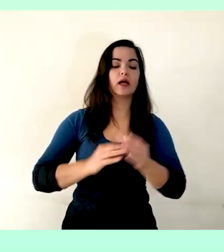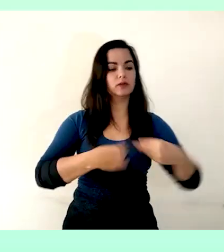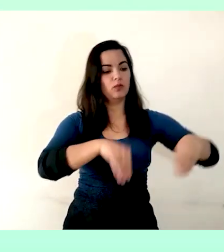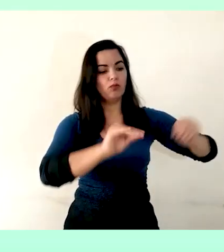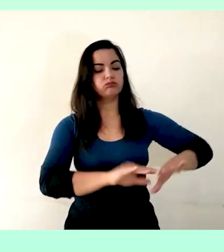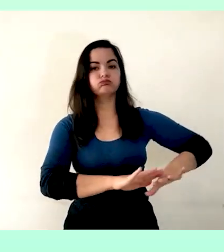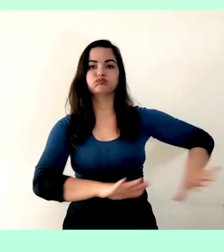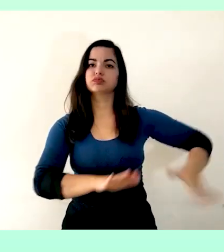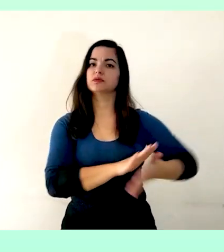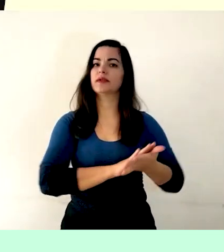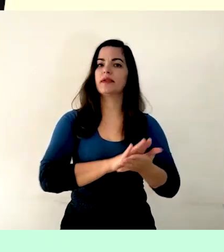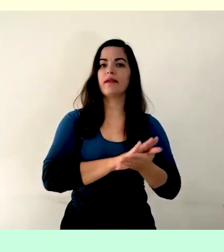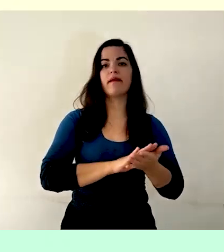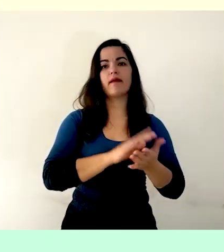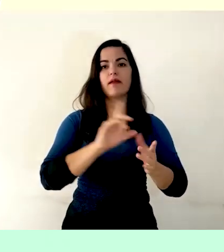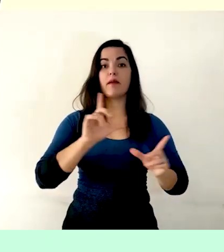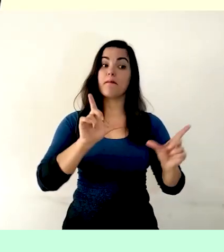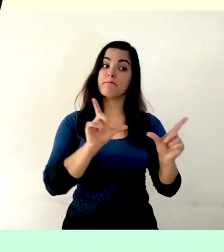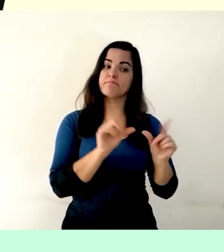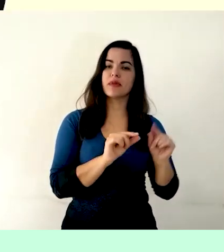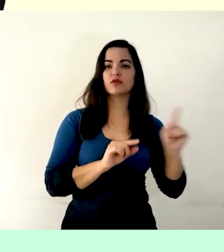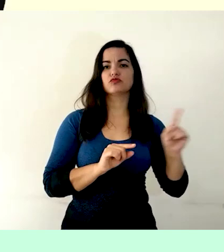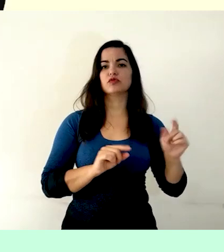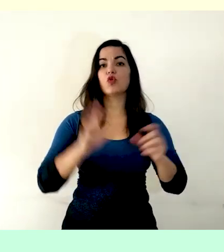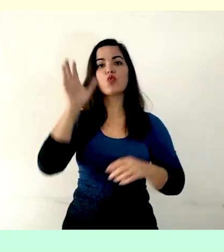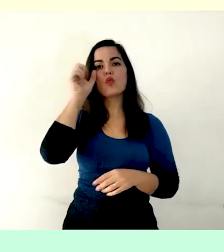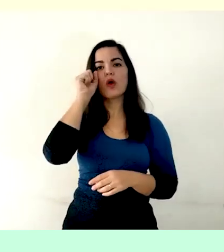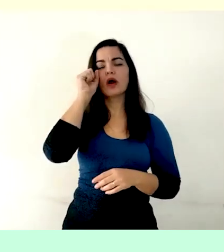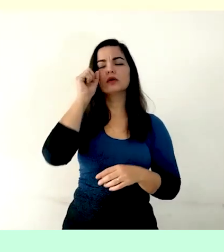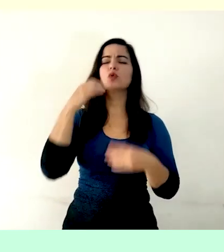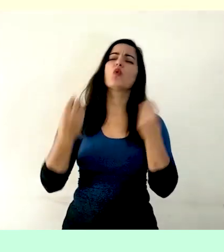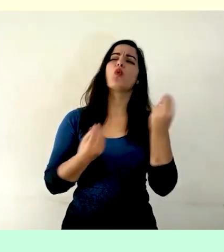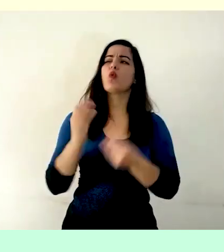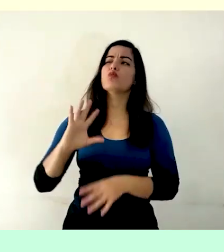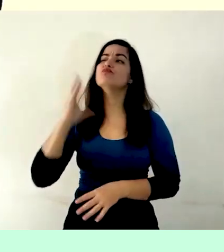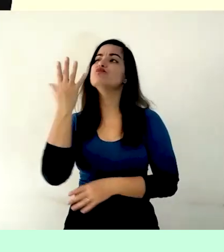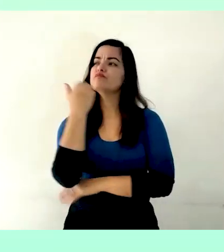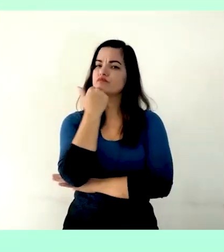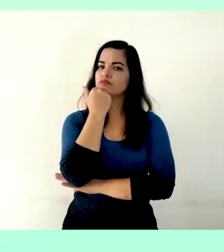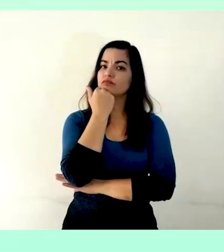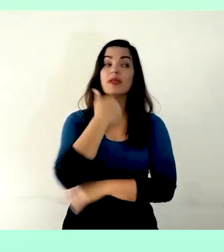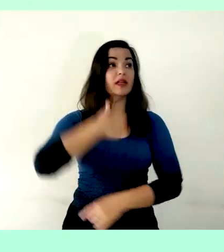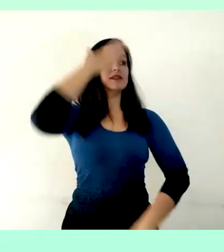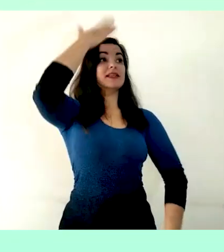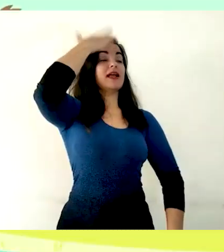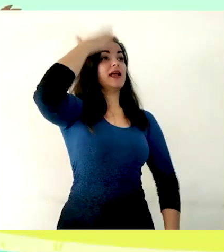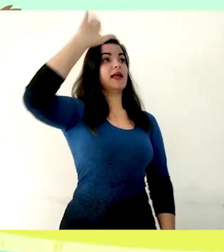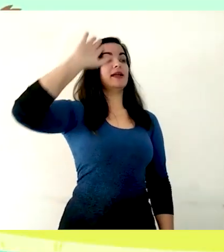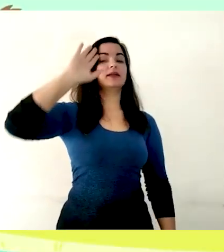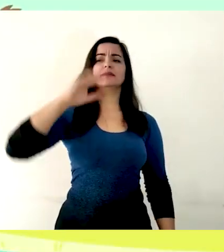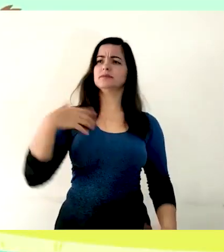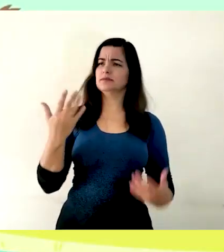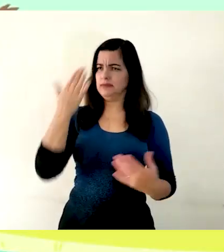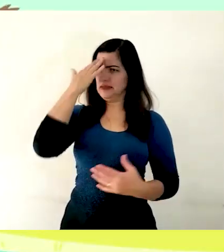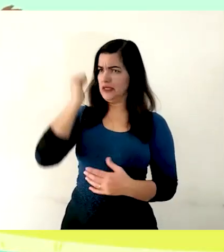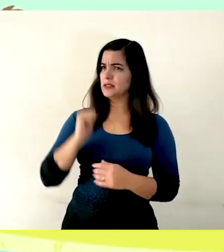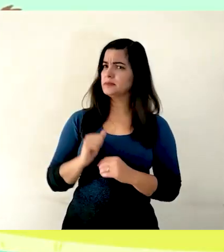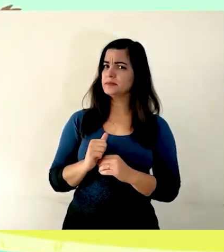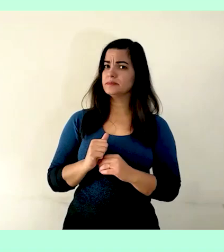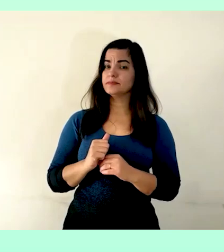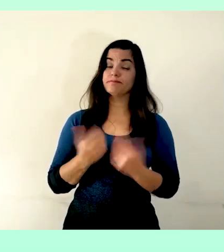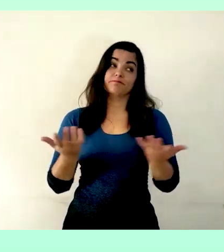do quarto. Oh! Mas como será que isso acontece então? Eu sei! Você sabe por